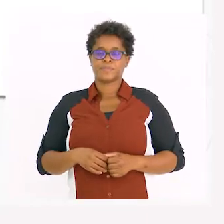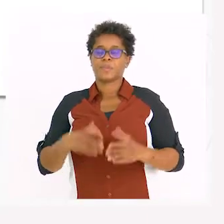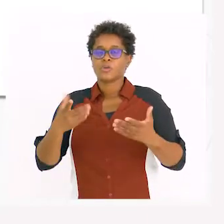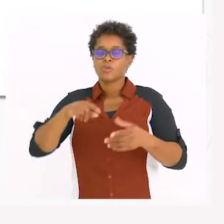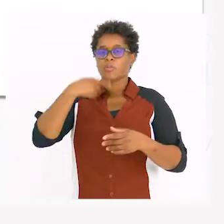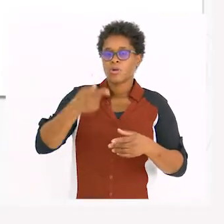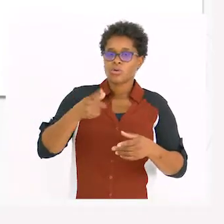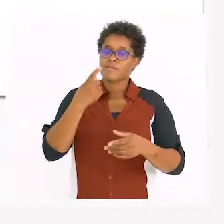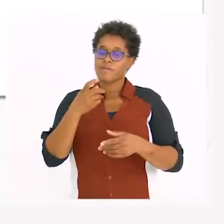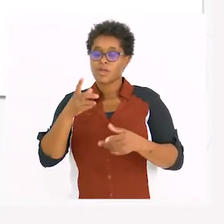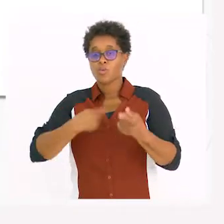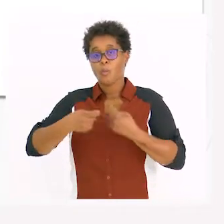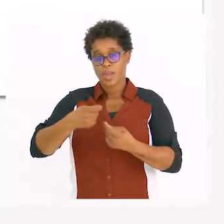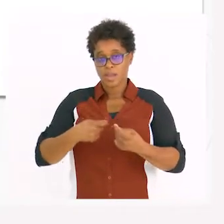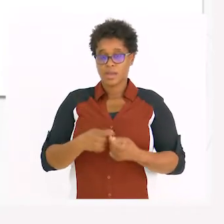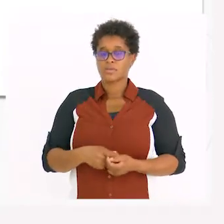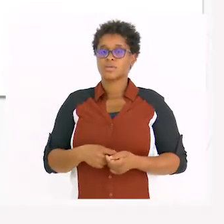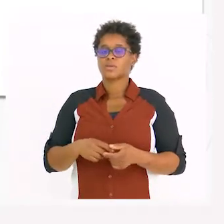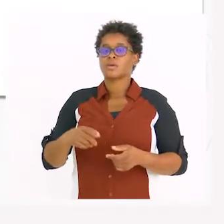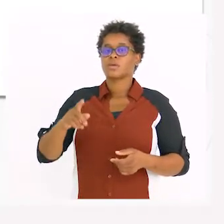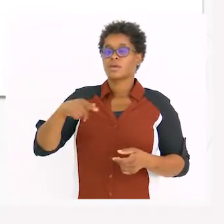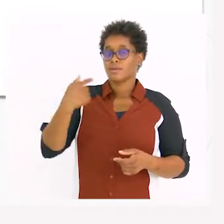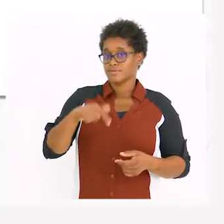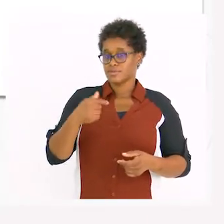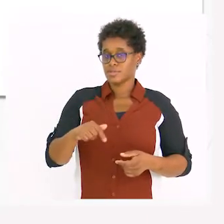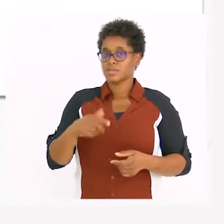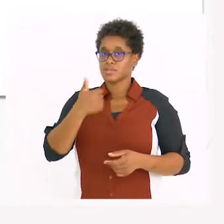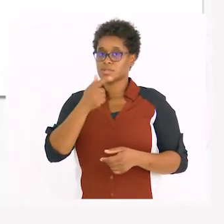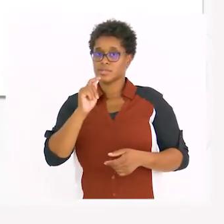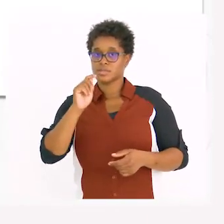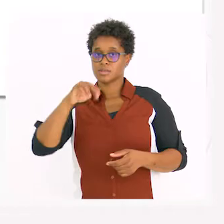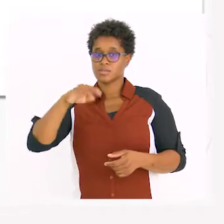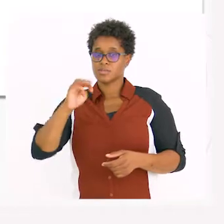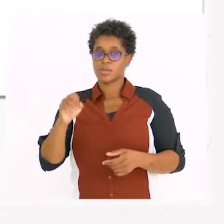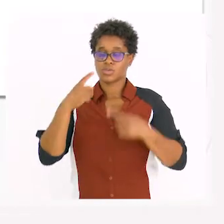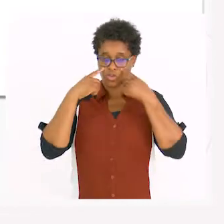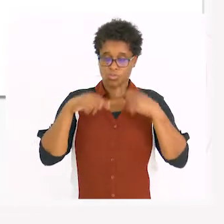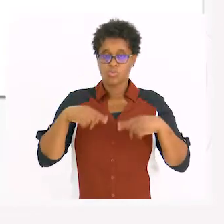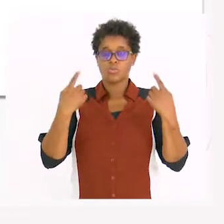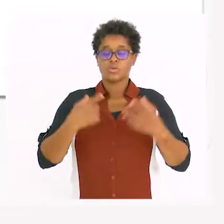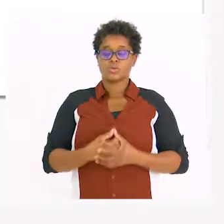Uma outra falha do mercado é a existência de bens públicos.